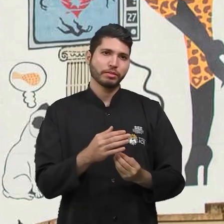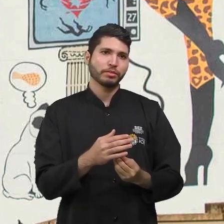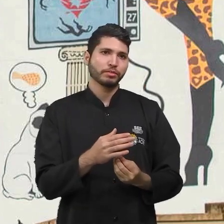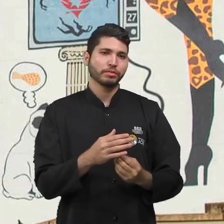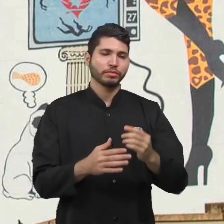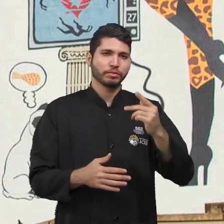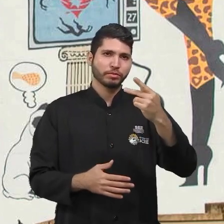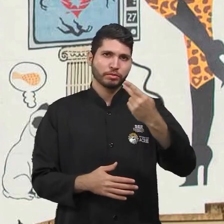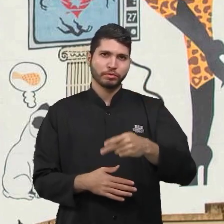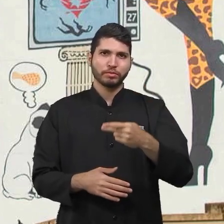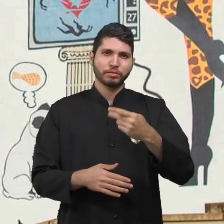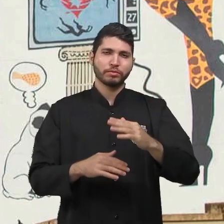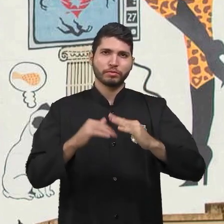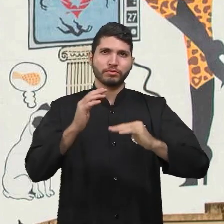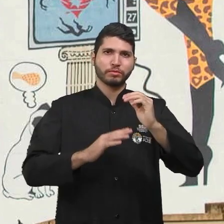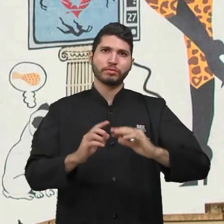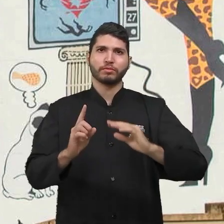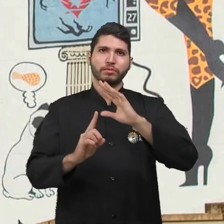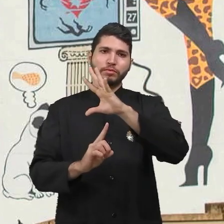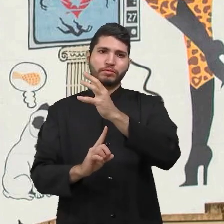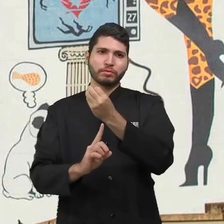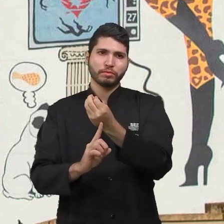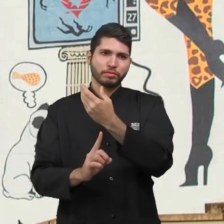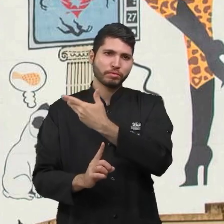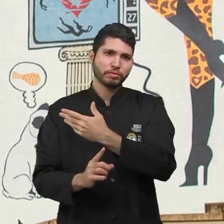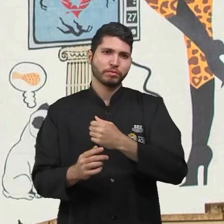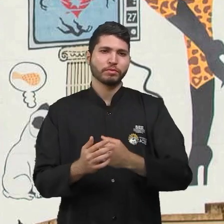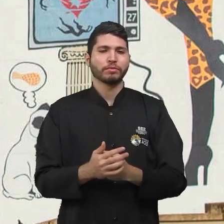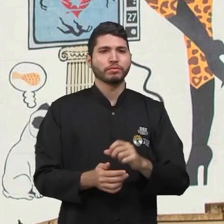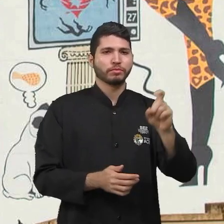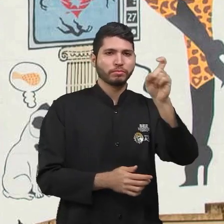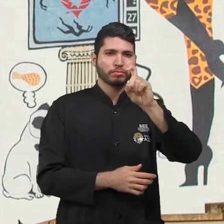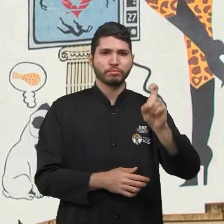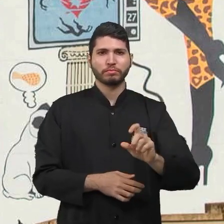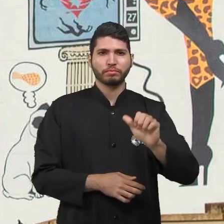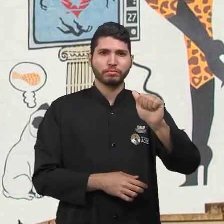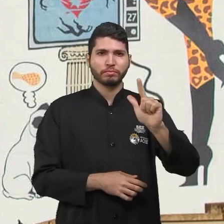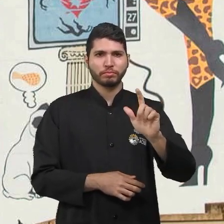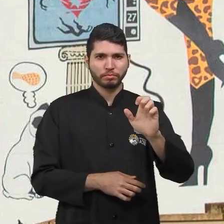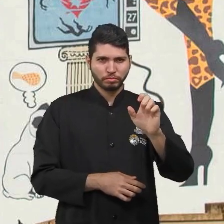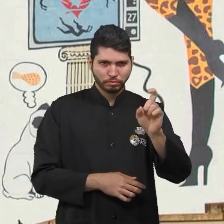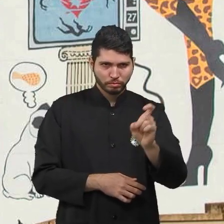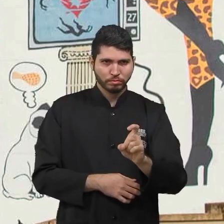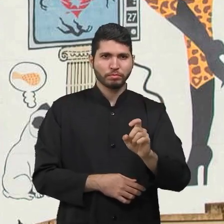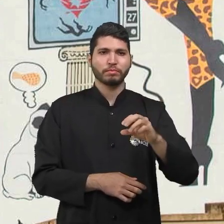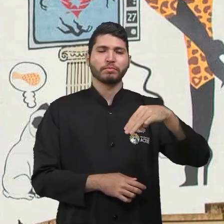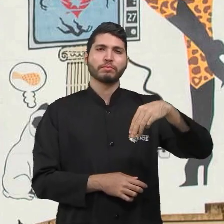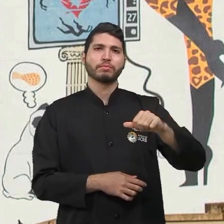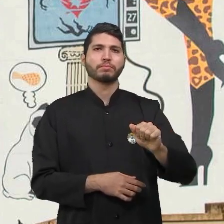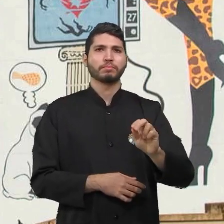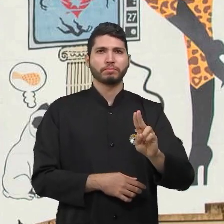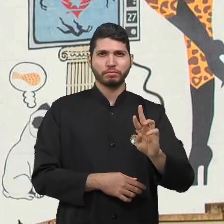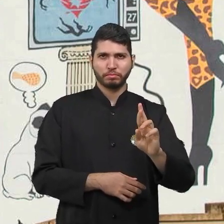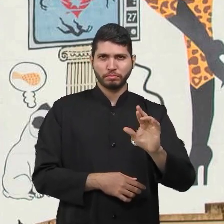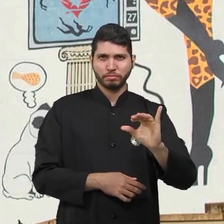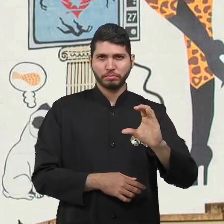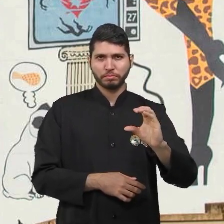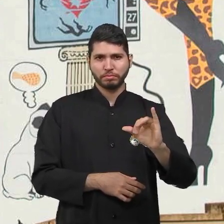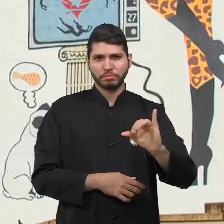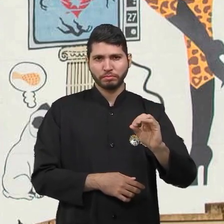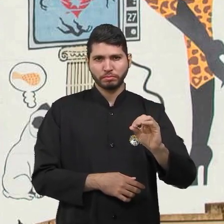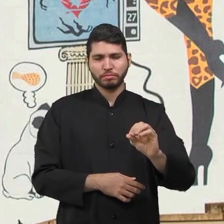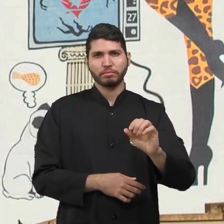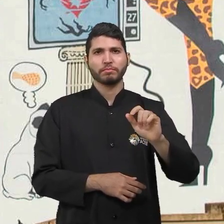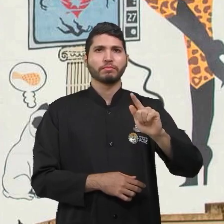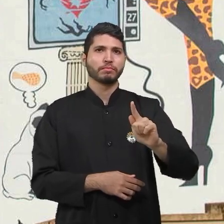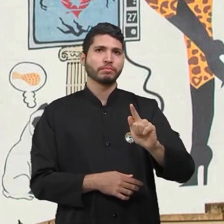Valauri, Maurício Vilaça e os gêmeos, que eu inclusive falei para vocês numa outra aula